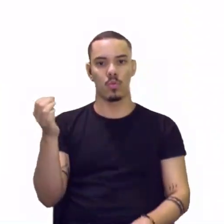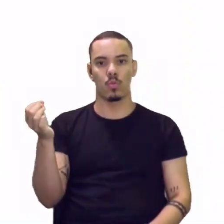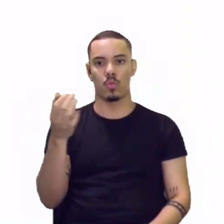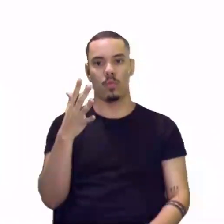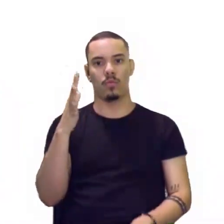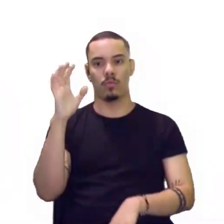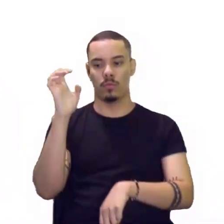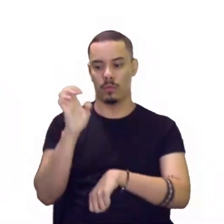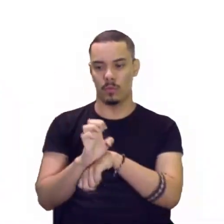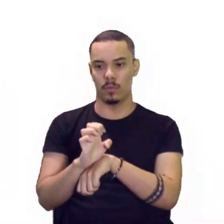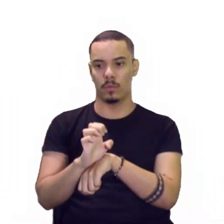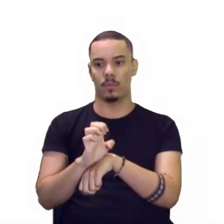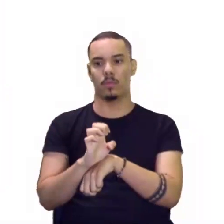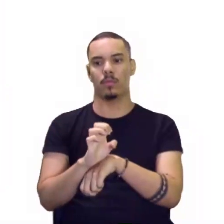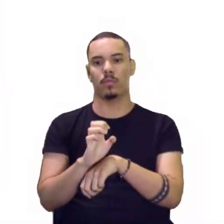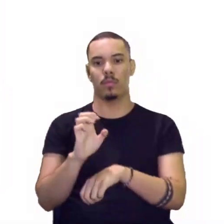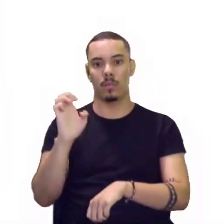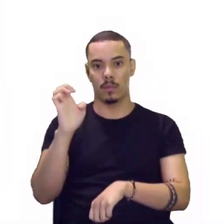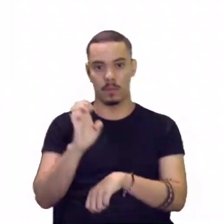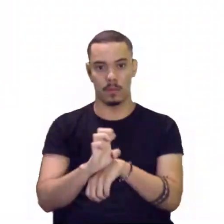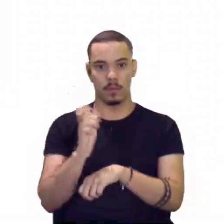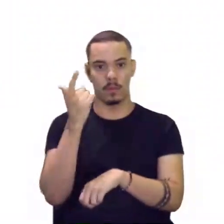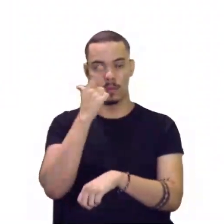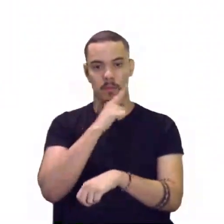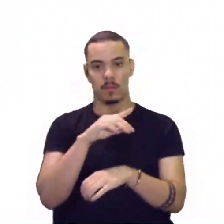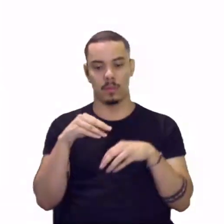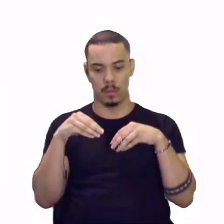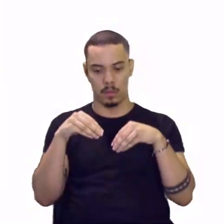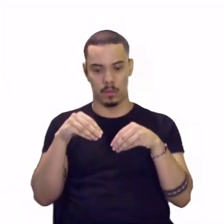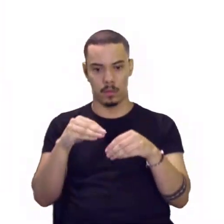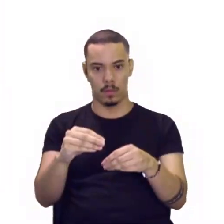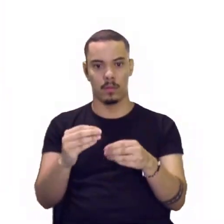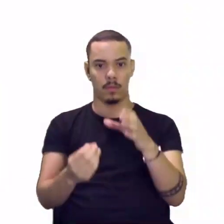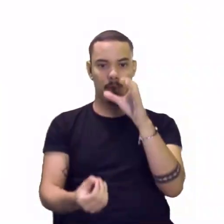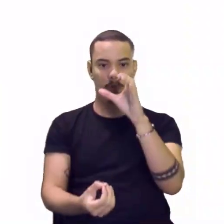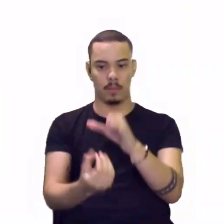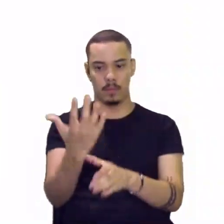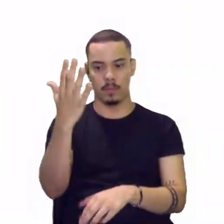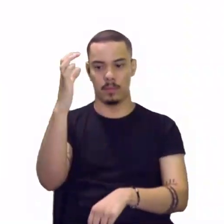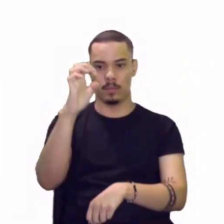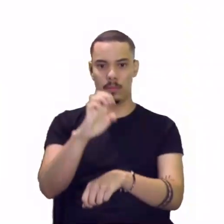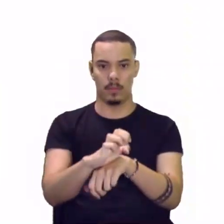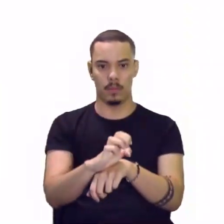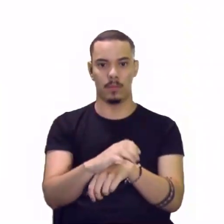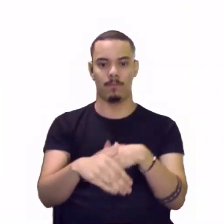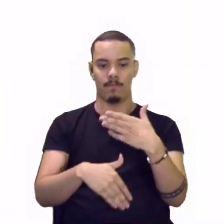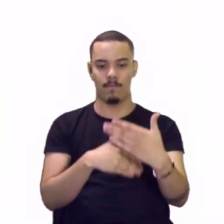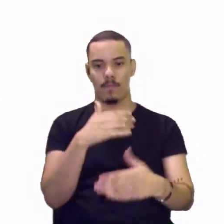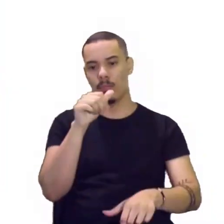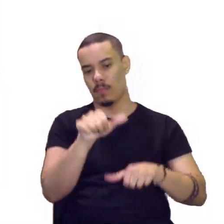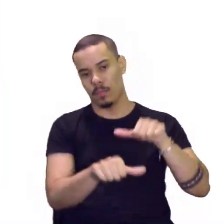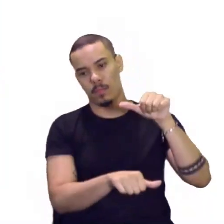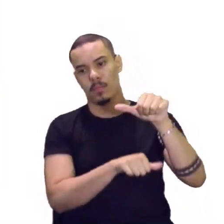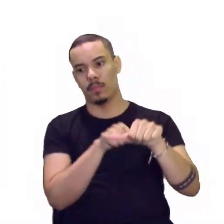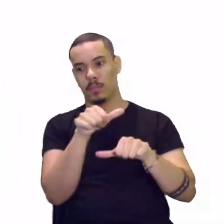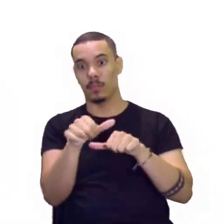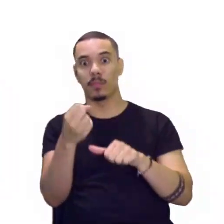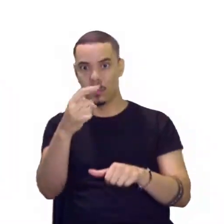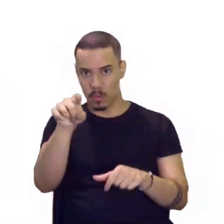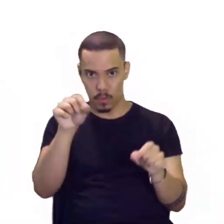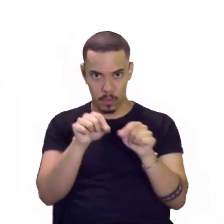estados, os estados foram promovidos, a territórios foram promovidos a estados, né, os territórios federais, e se de repente o aluno